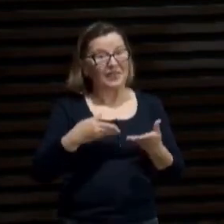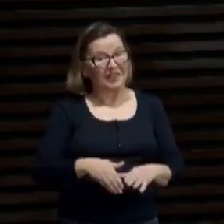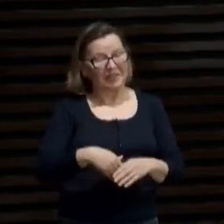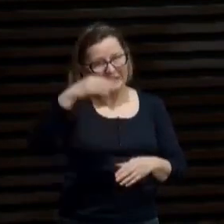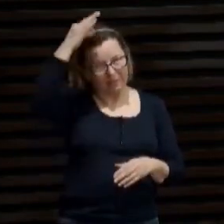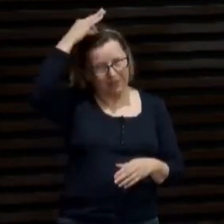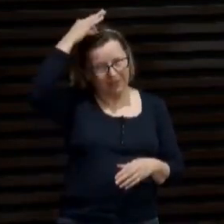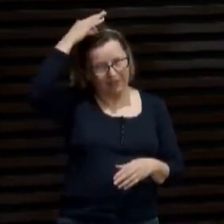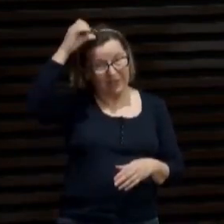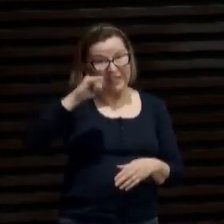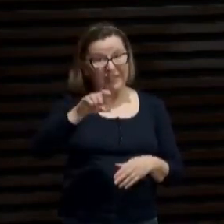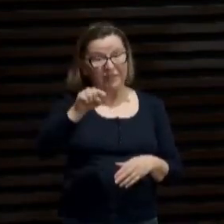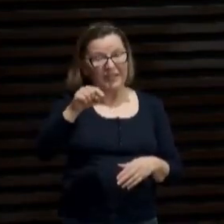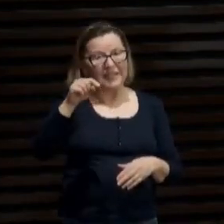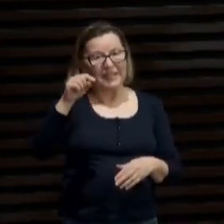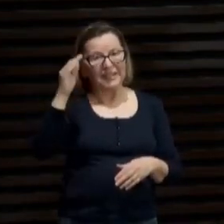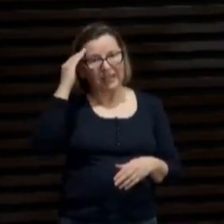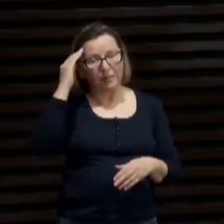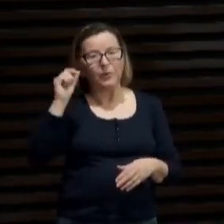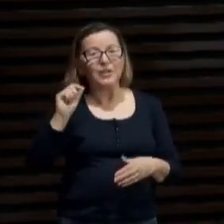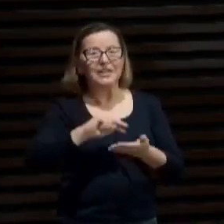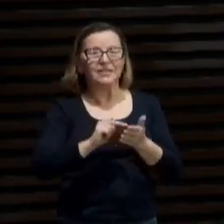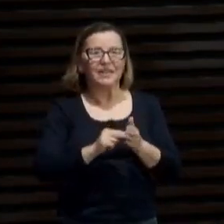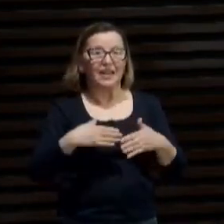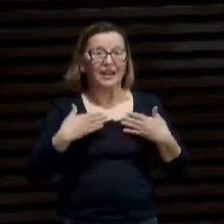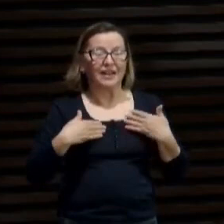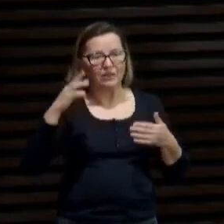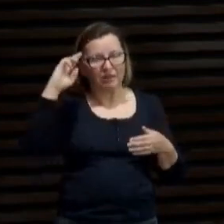é se alegrar no Senhor, é